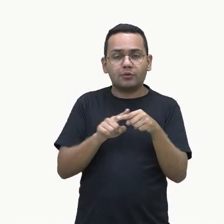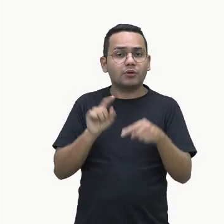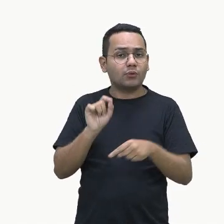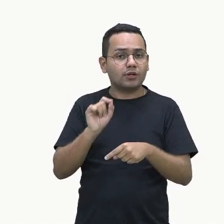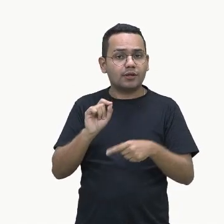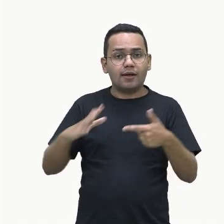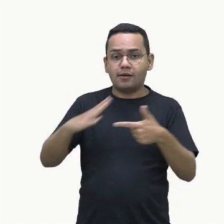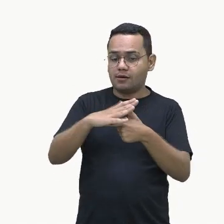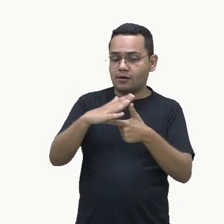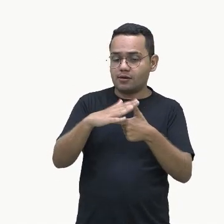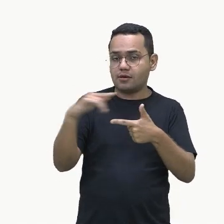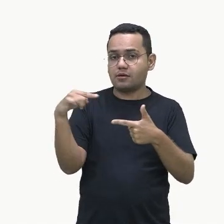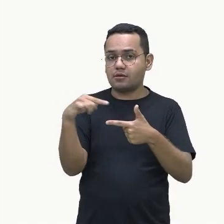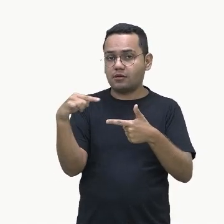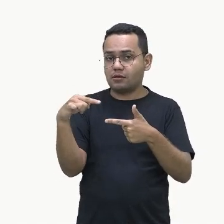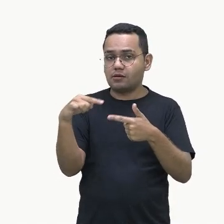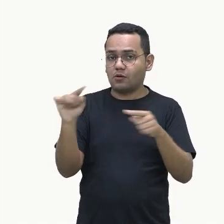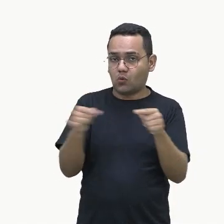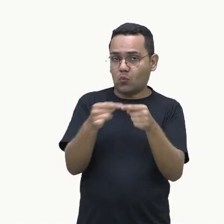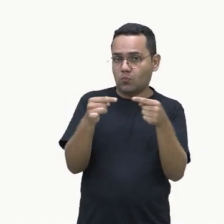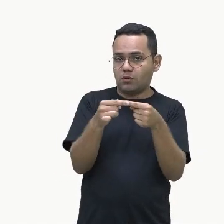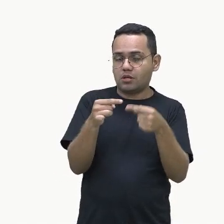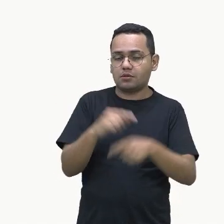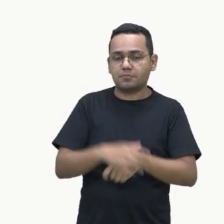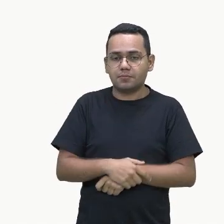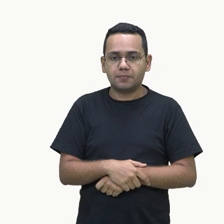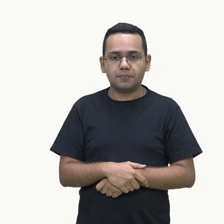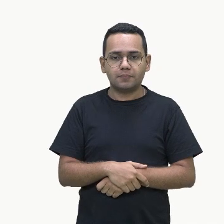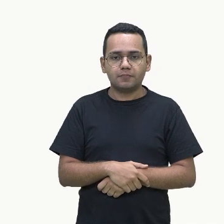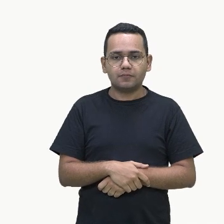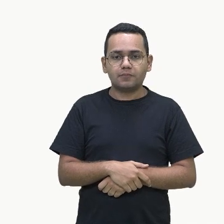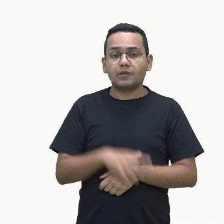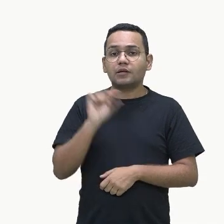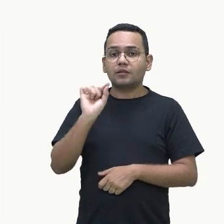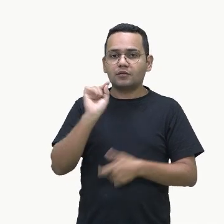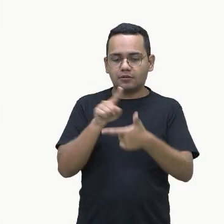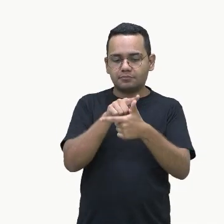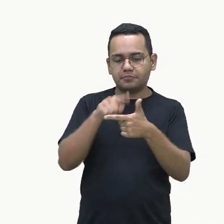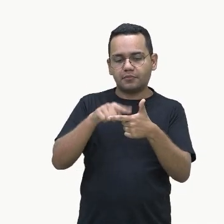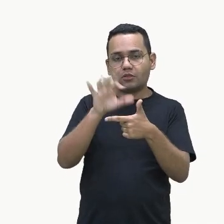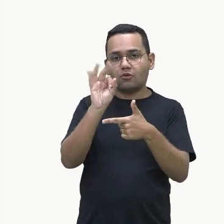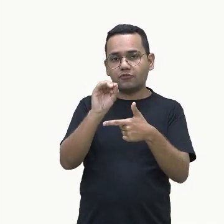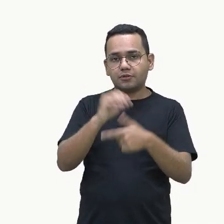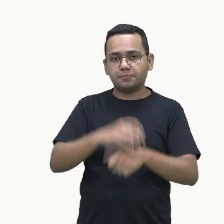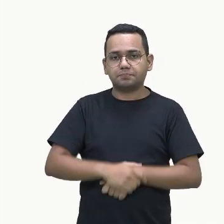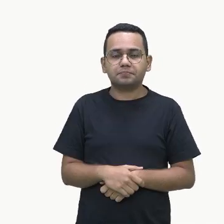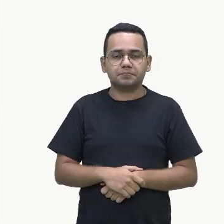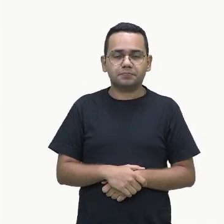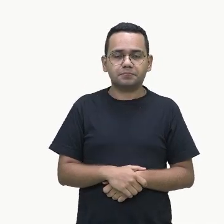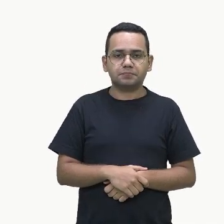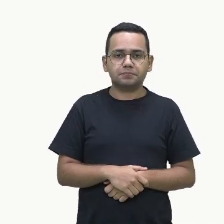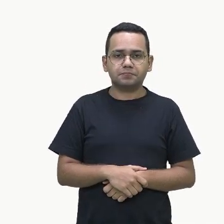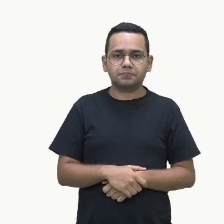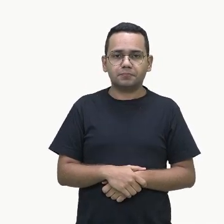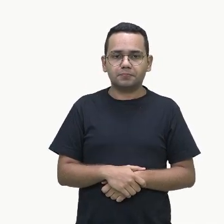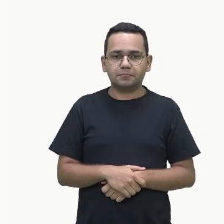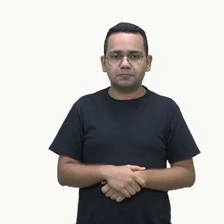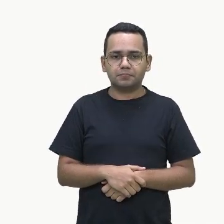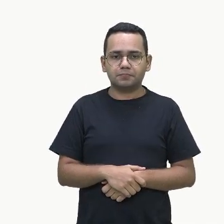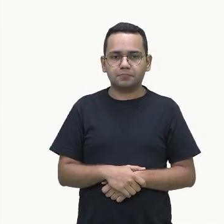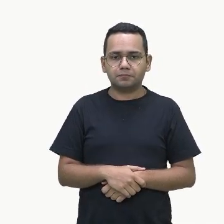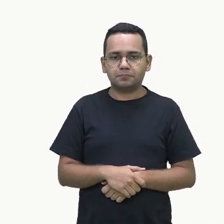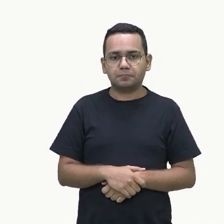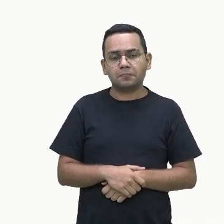triângulos retângulos, que são os triângulos que possuem um ângulo de 90 graus. Tudo bem? Porém,